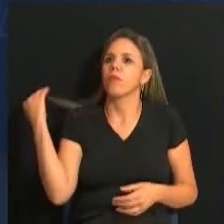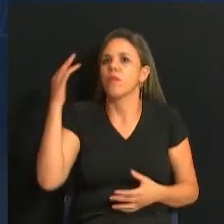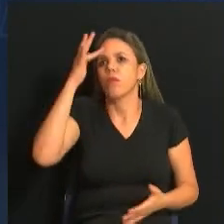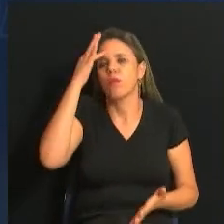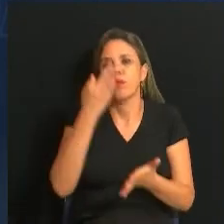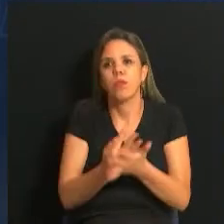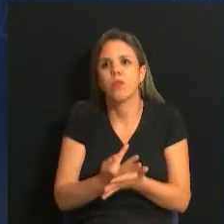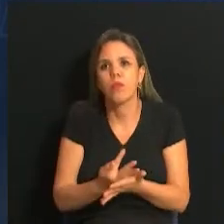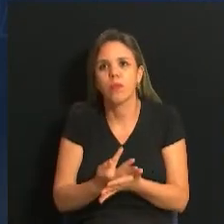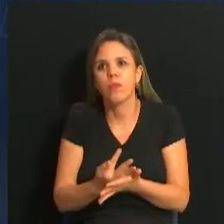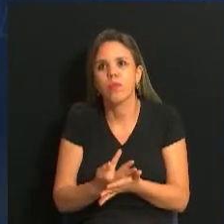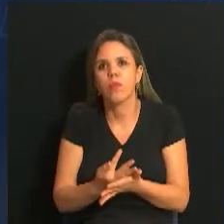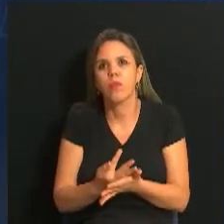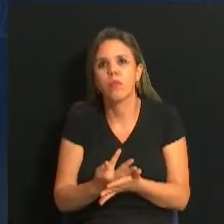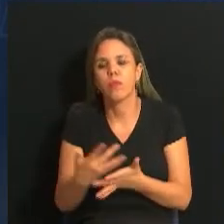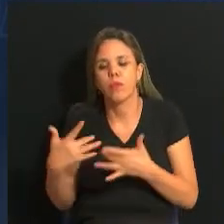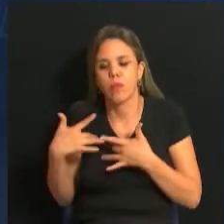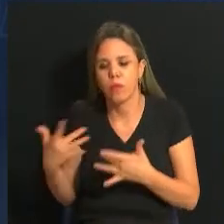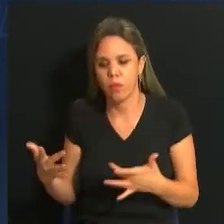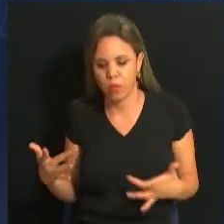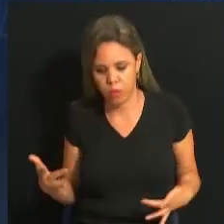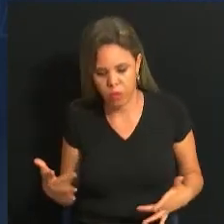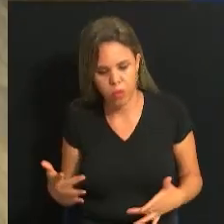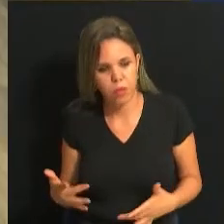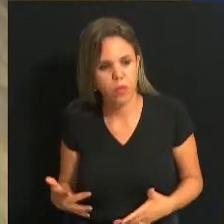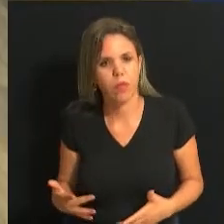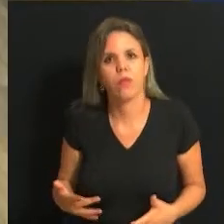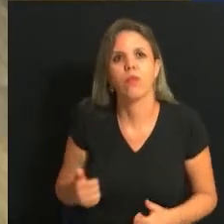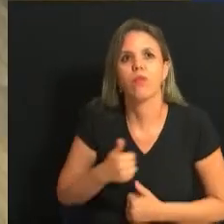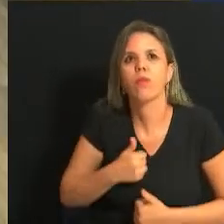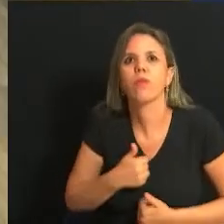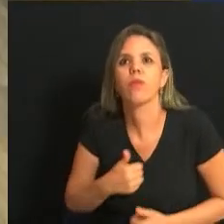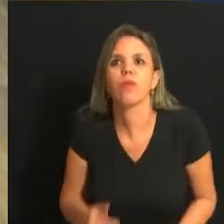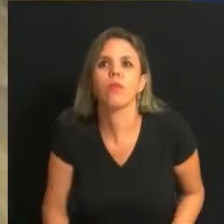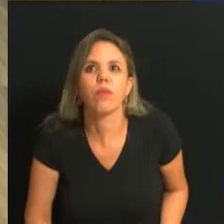na autocompaixão do que numa autoestima?